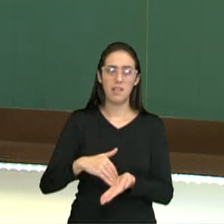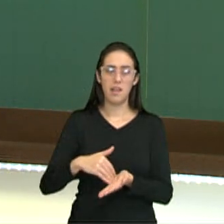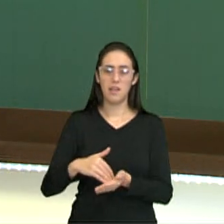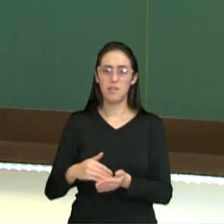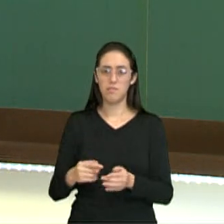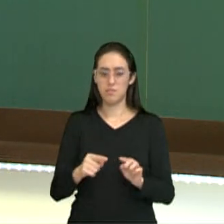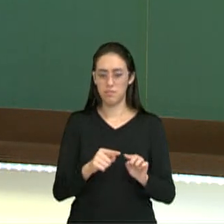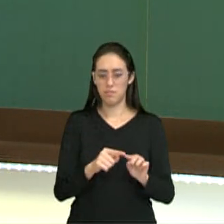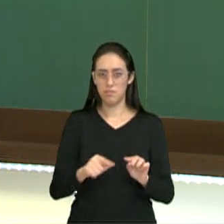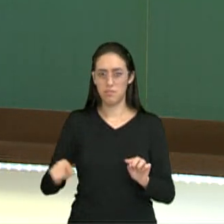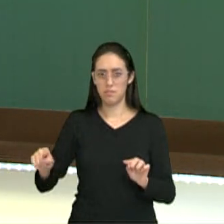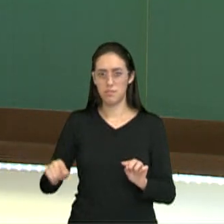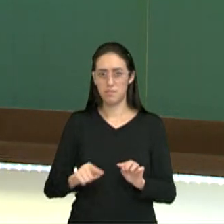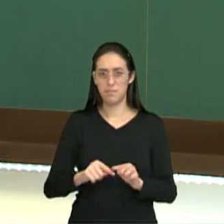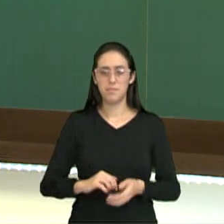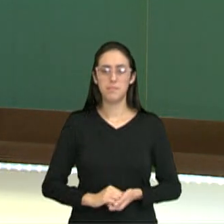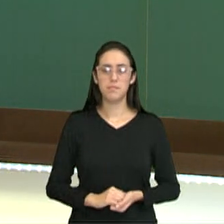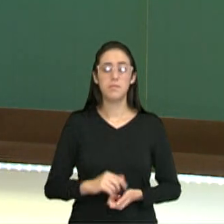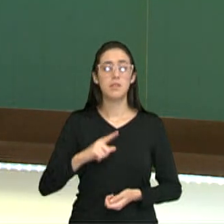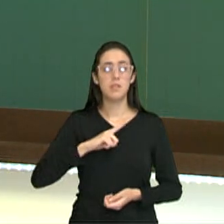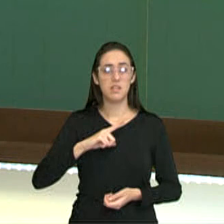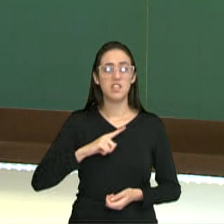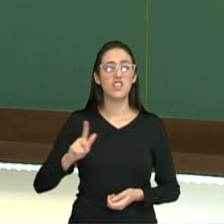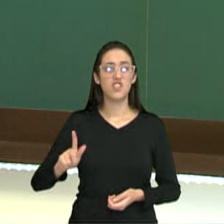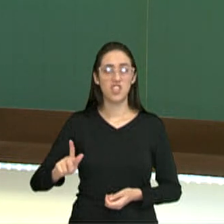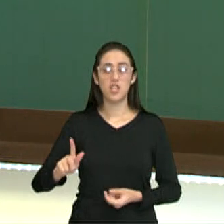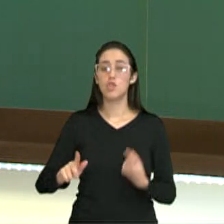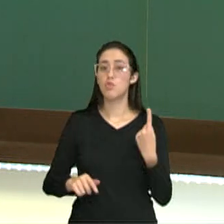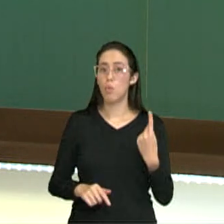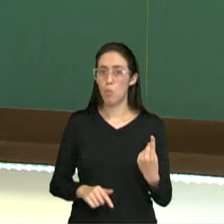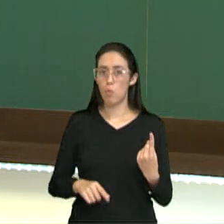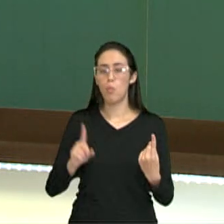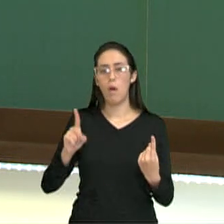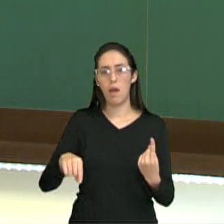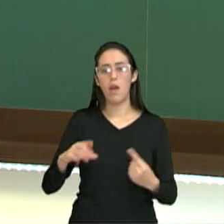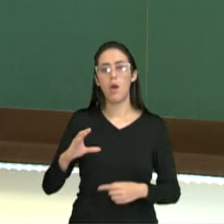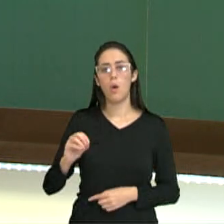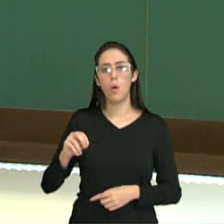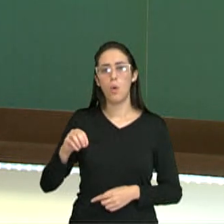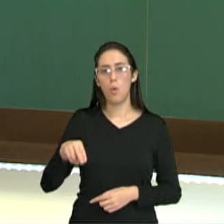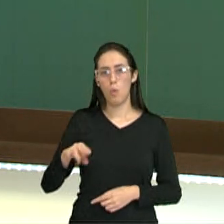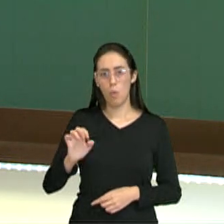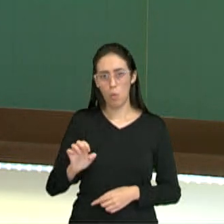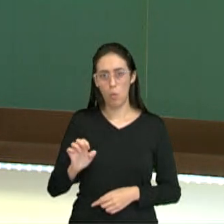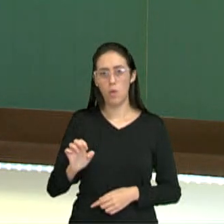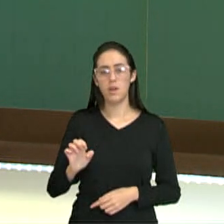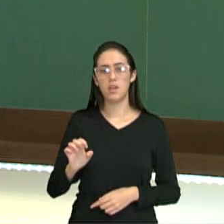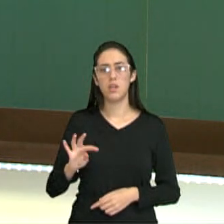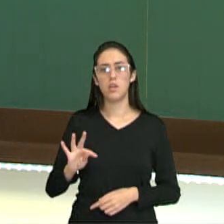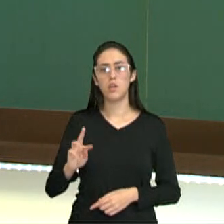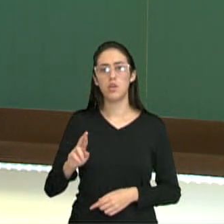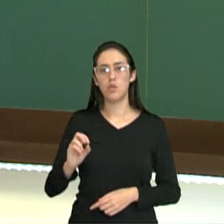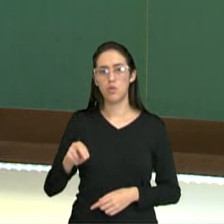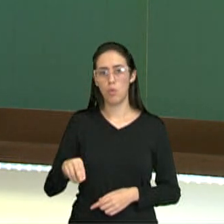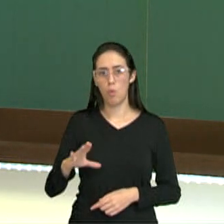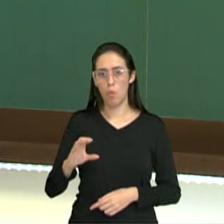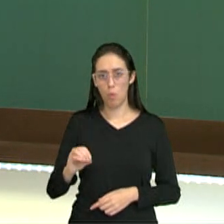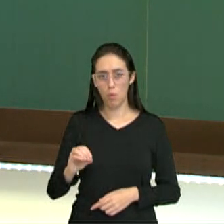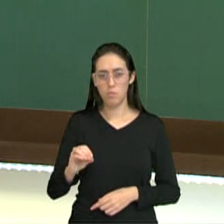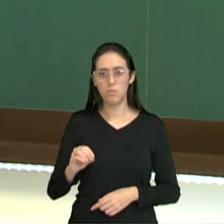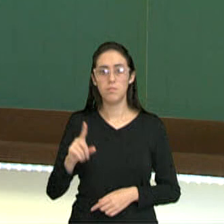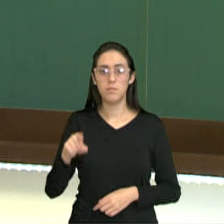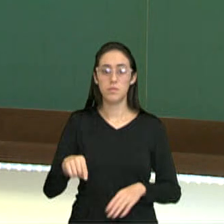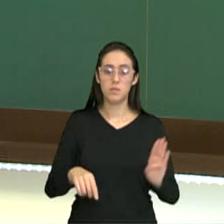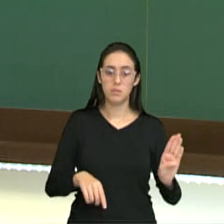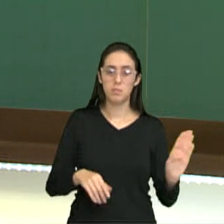B'. Vamos ter uma geratriz 1, que vai ser do cone, do tronco de cone, que vai ser do B